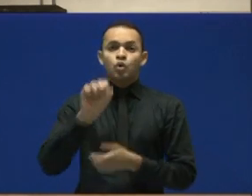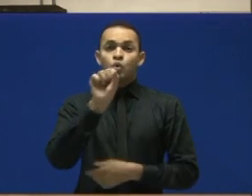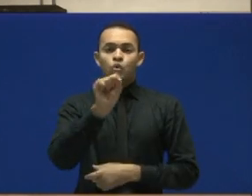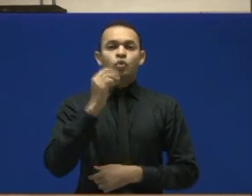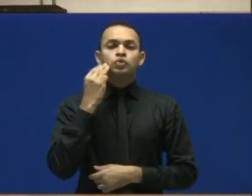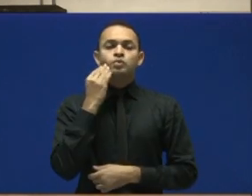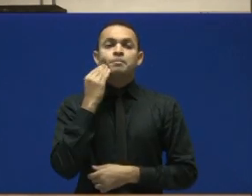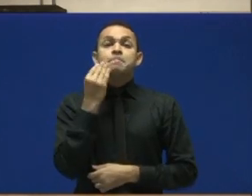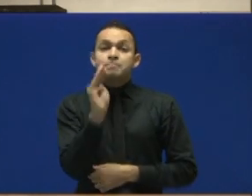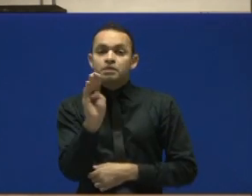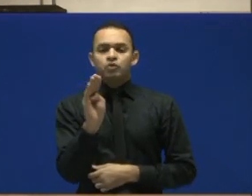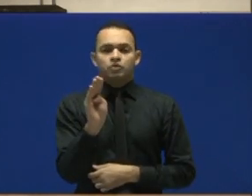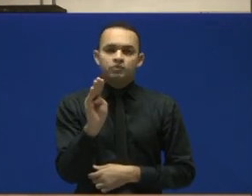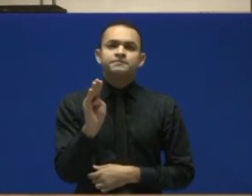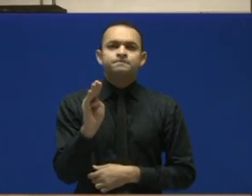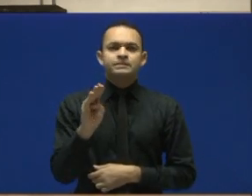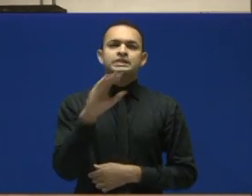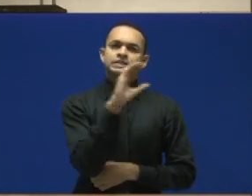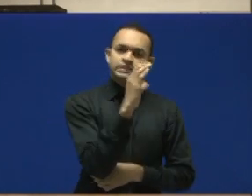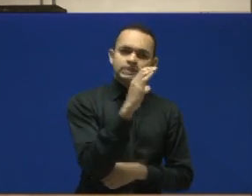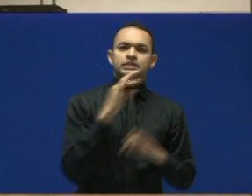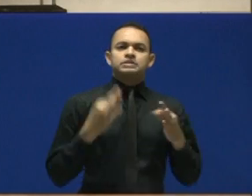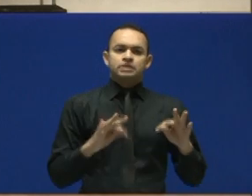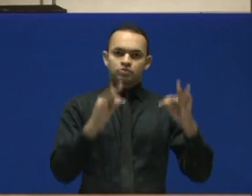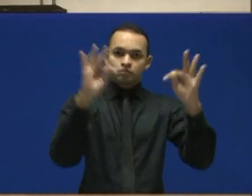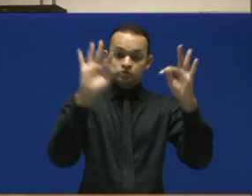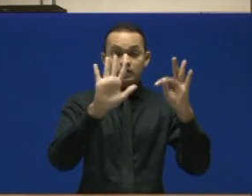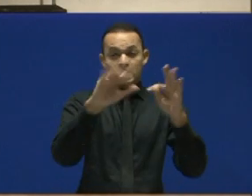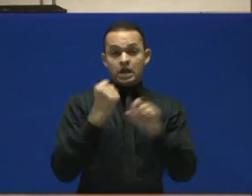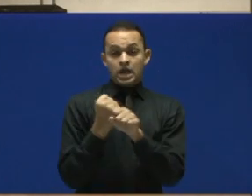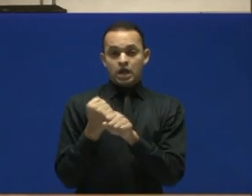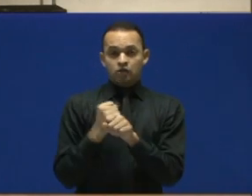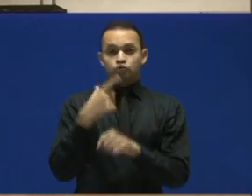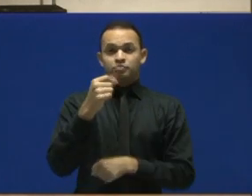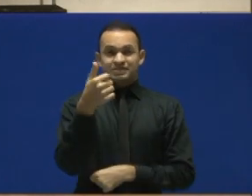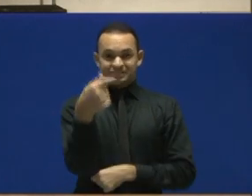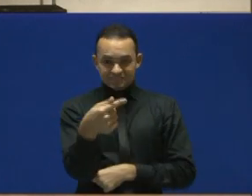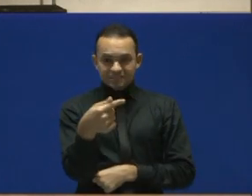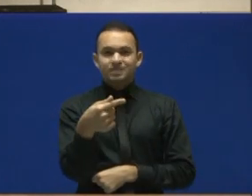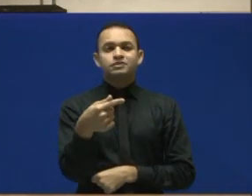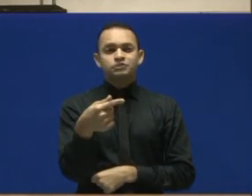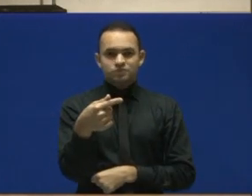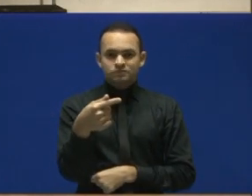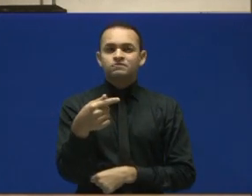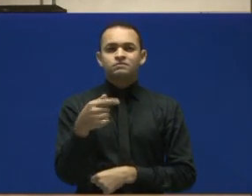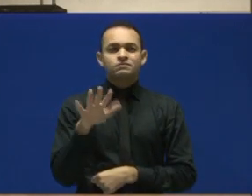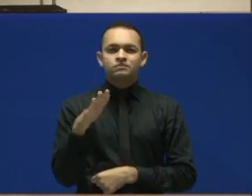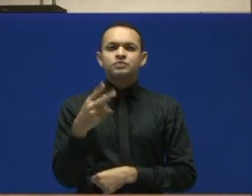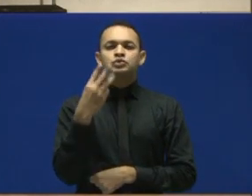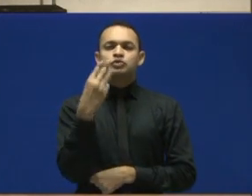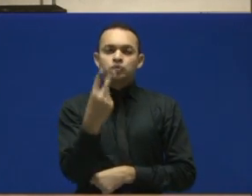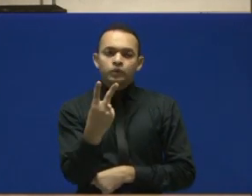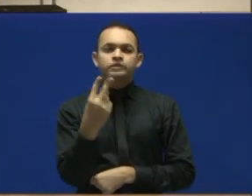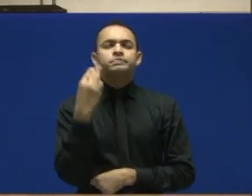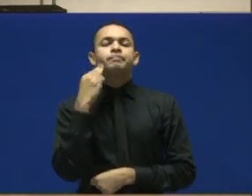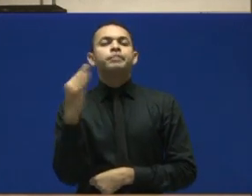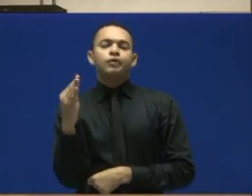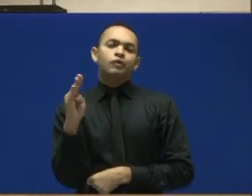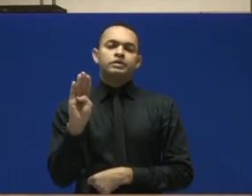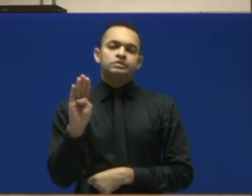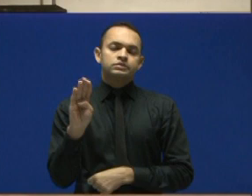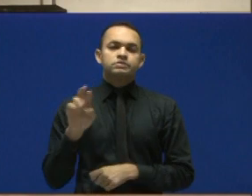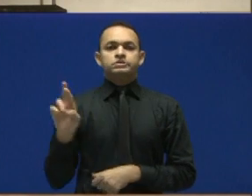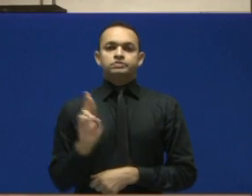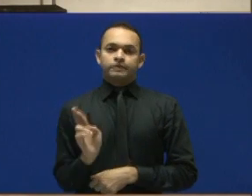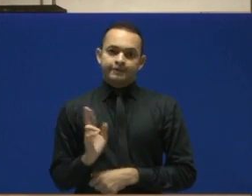ciência e tecnologia no ano de 2017 passamos pouco de 2 bilhões de reais como